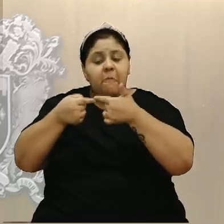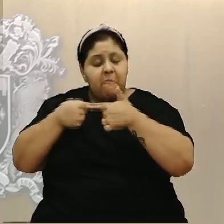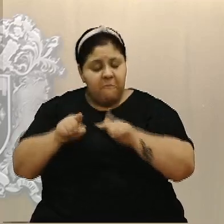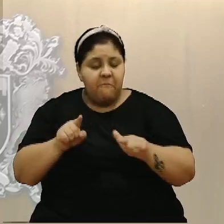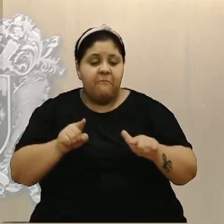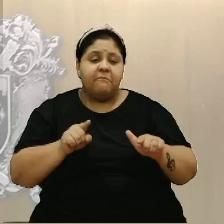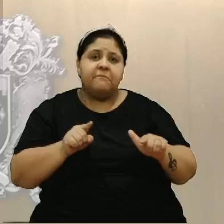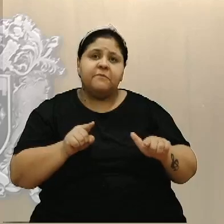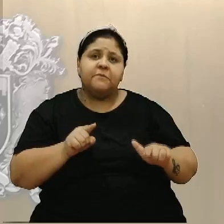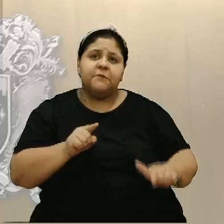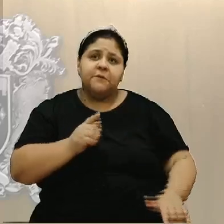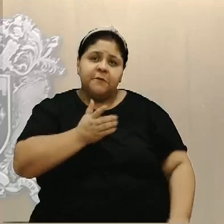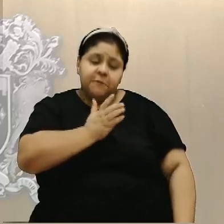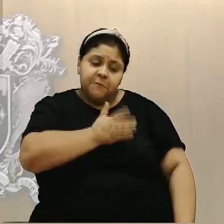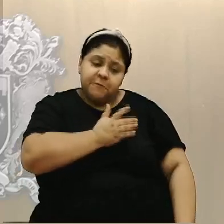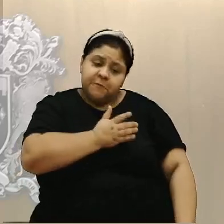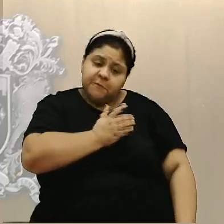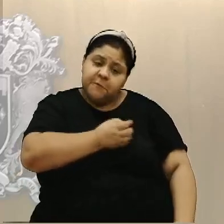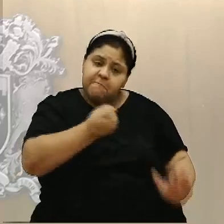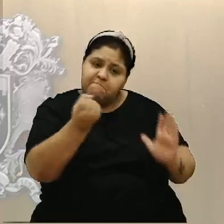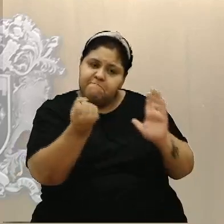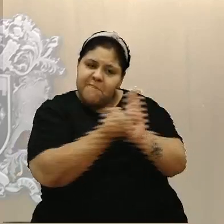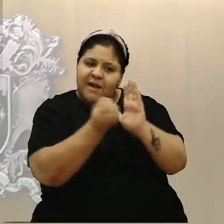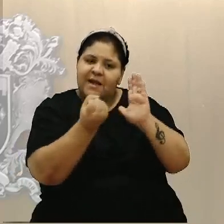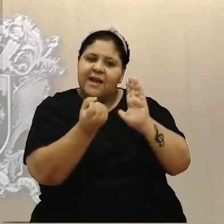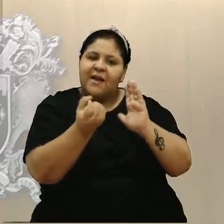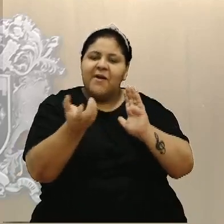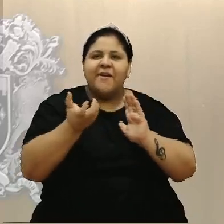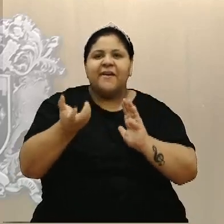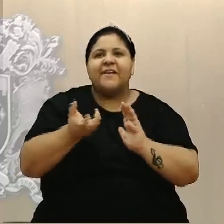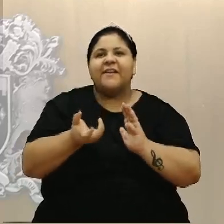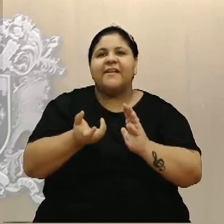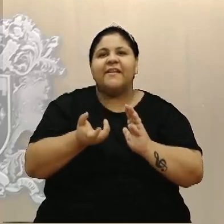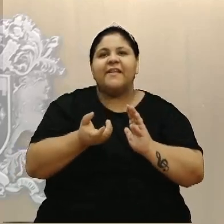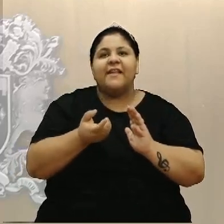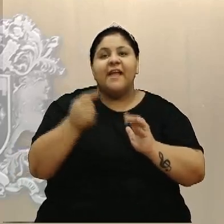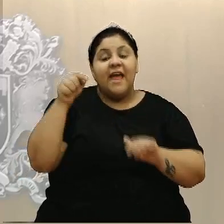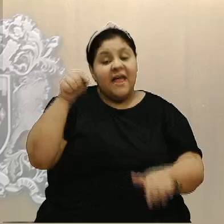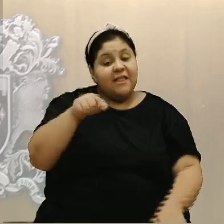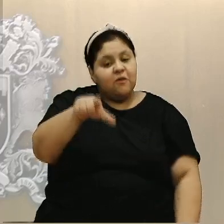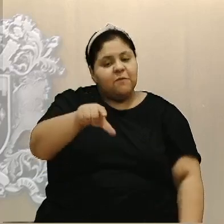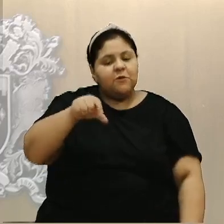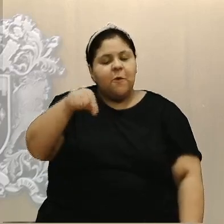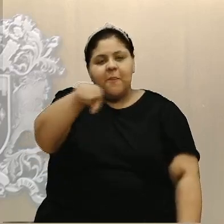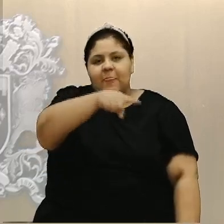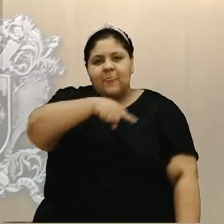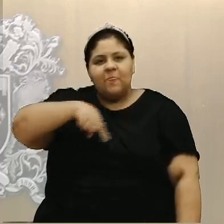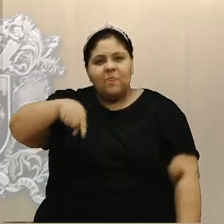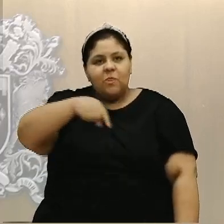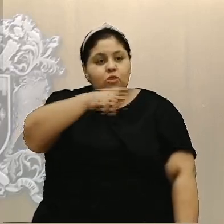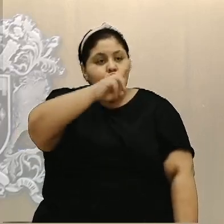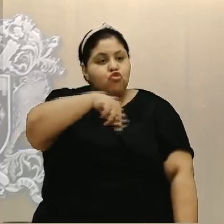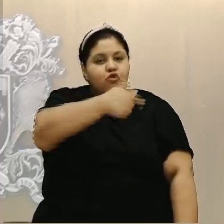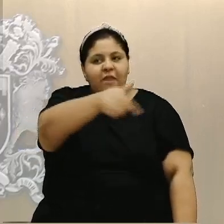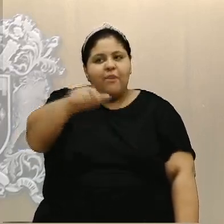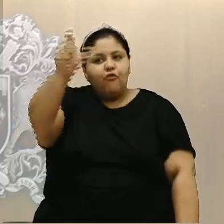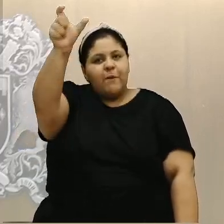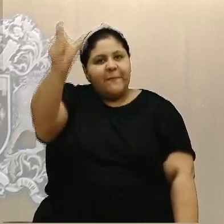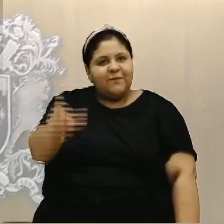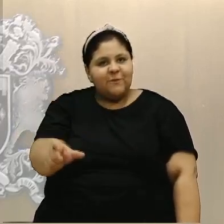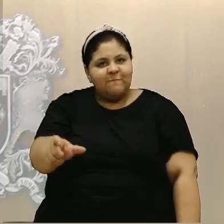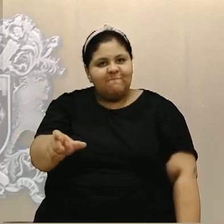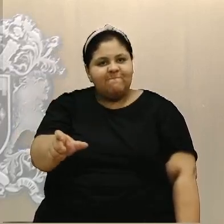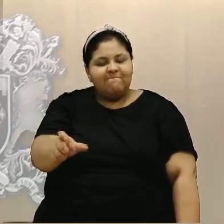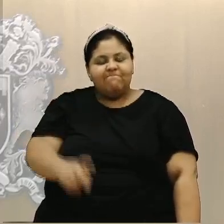levar delas aquilo que queremos. Essa é uma escolha nossa, nunca do outro. E